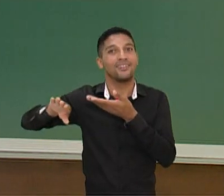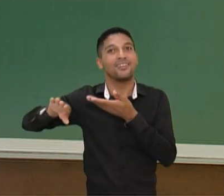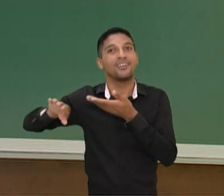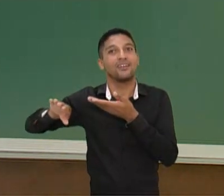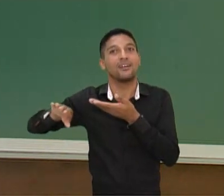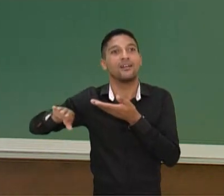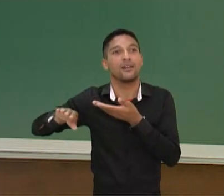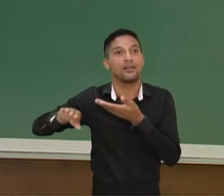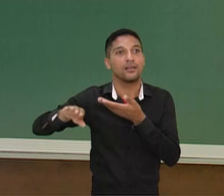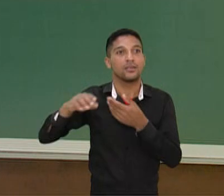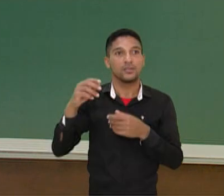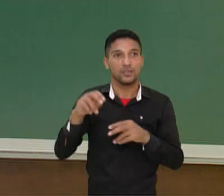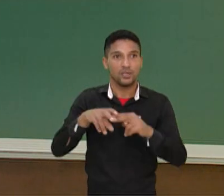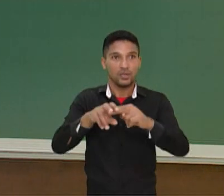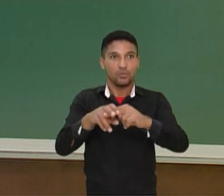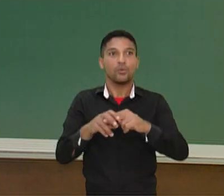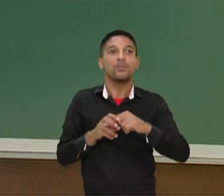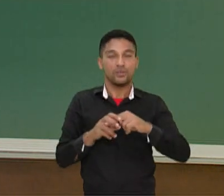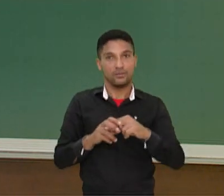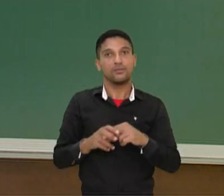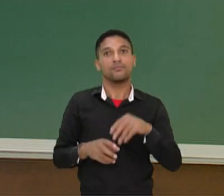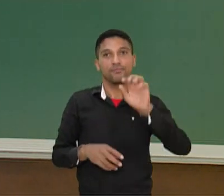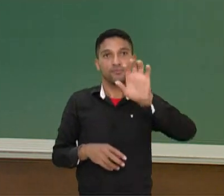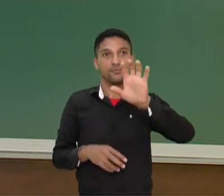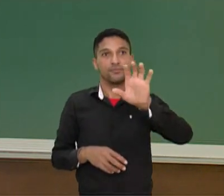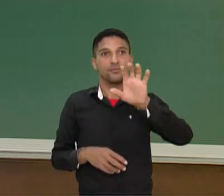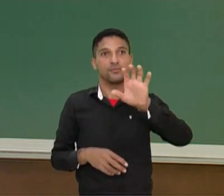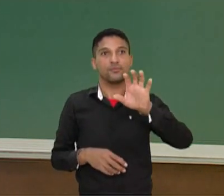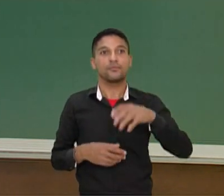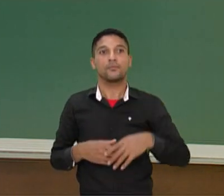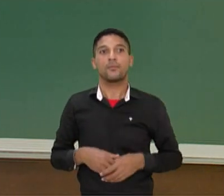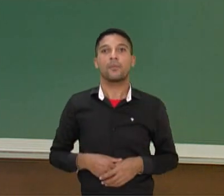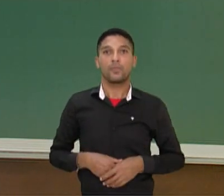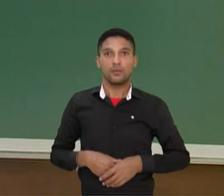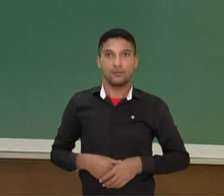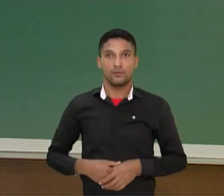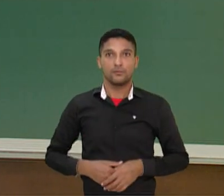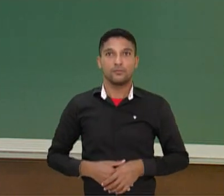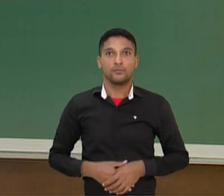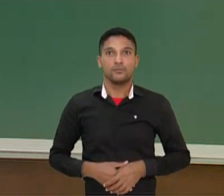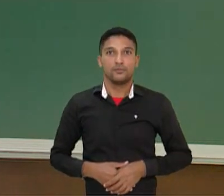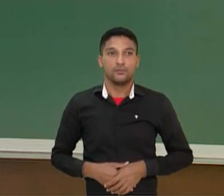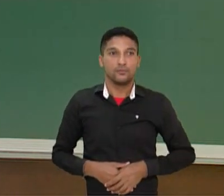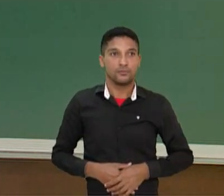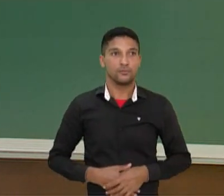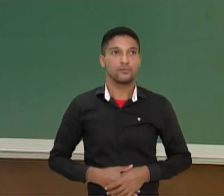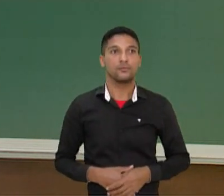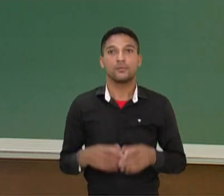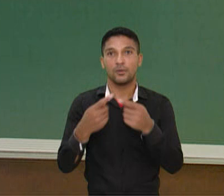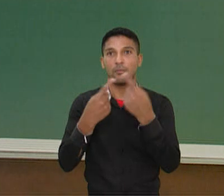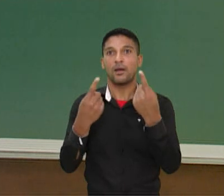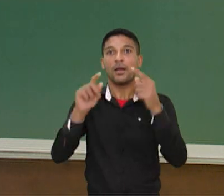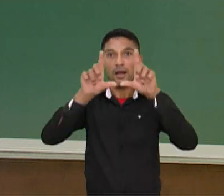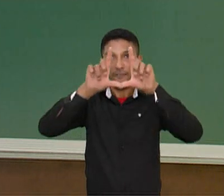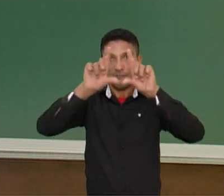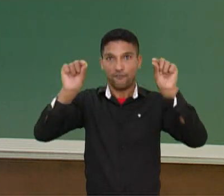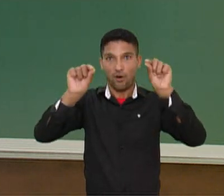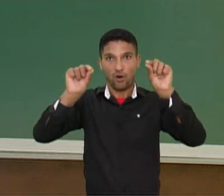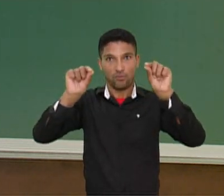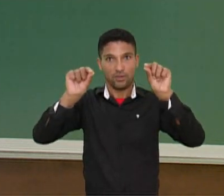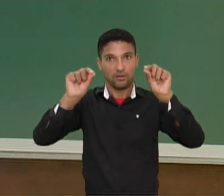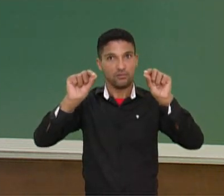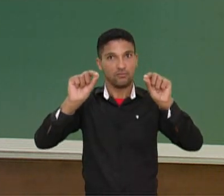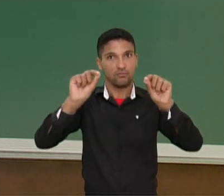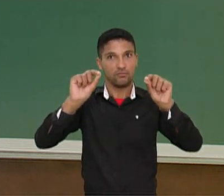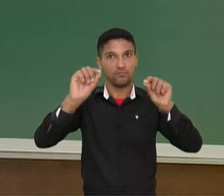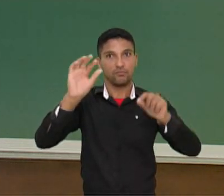tenho que ir somando. Então, eu vou multiplicar pela quantidade de vértices que tiver. Mas a fórmula lá, eu já volto nela